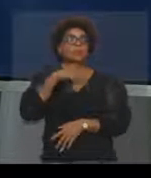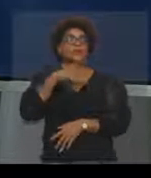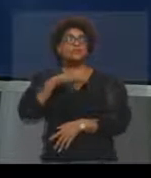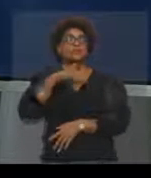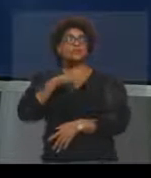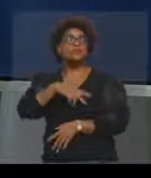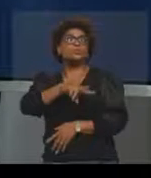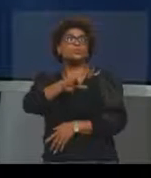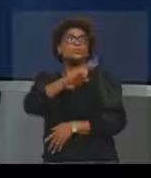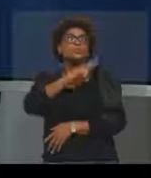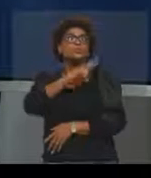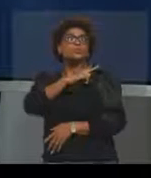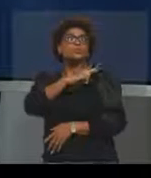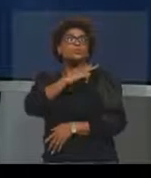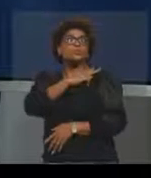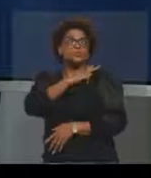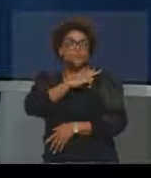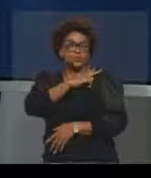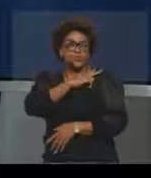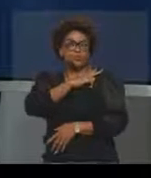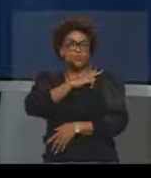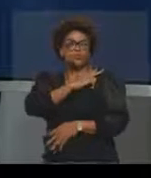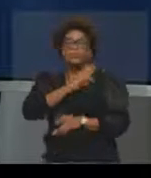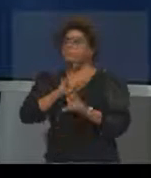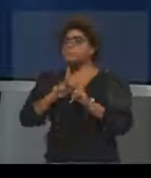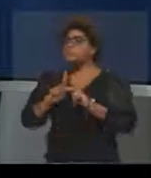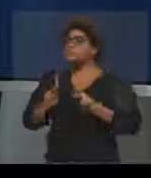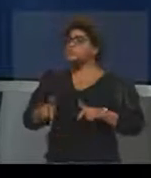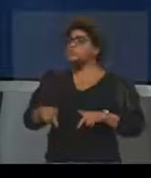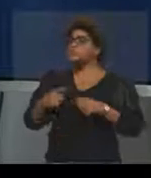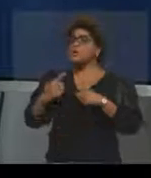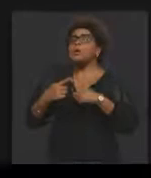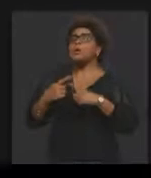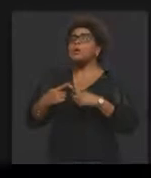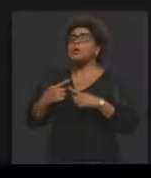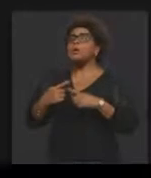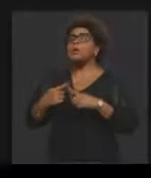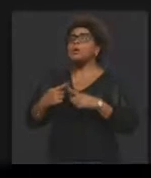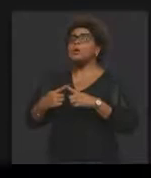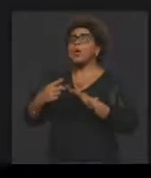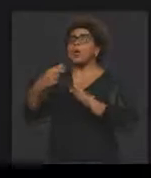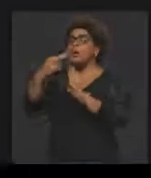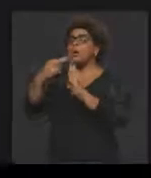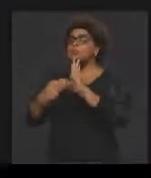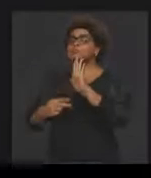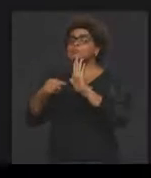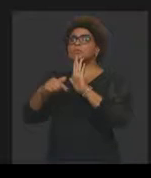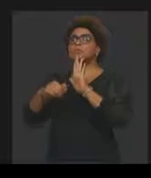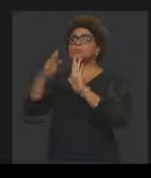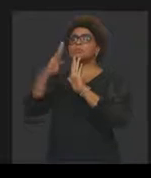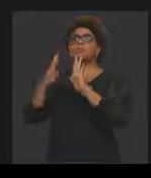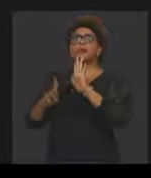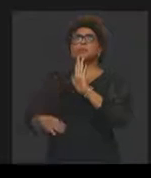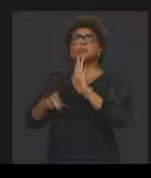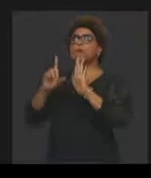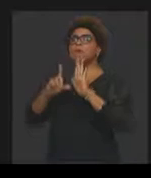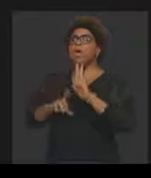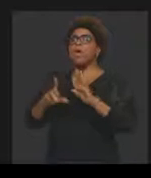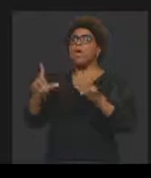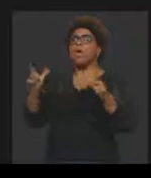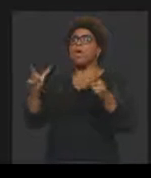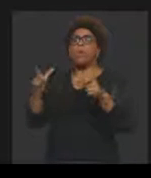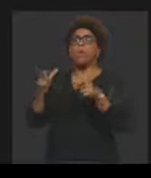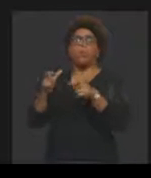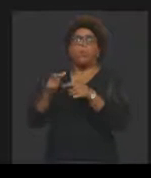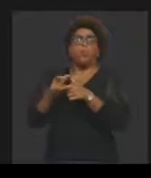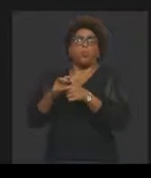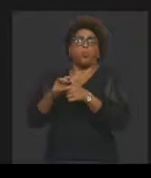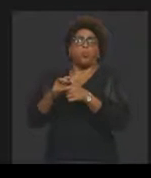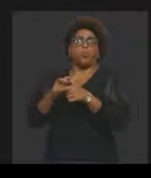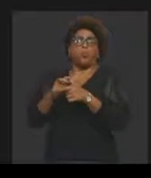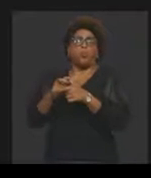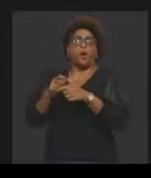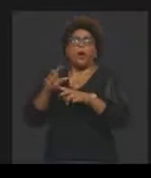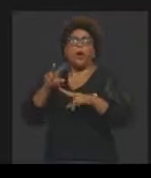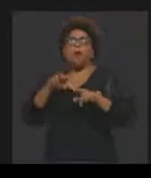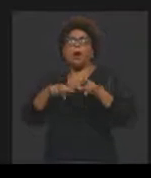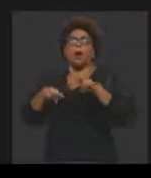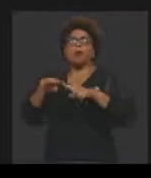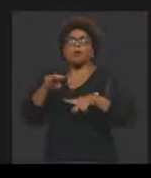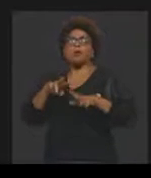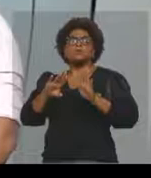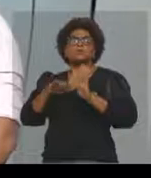ano. Professor Magno, por que o índice de leitura no Brasil é baixo de acordo com o gráfico analisado na